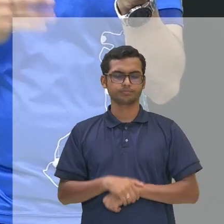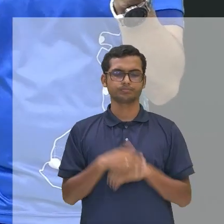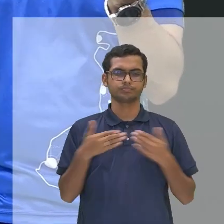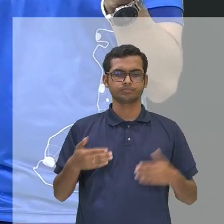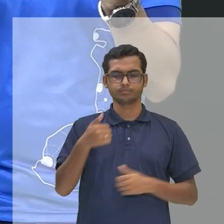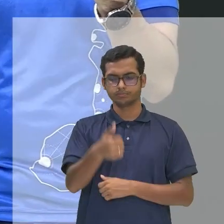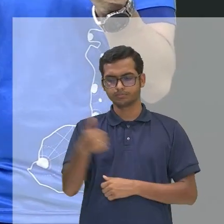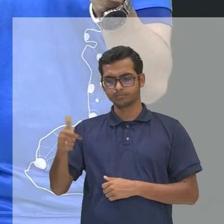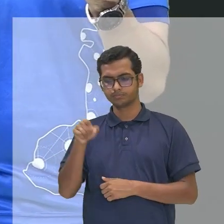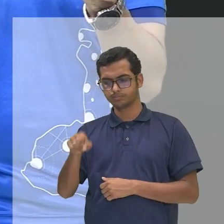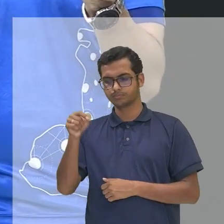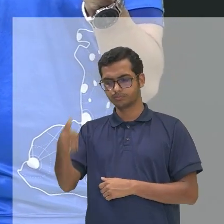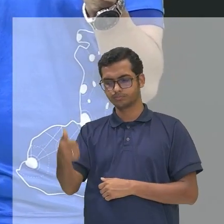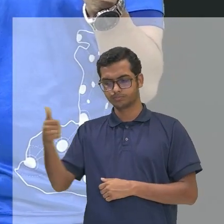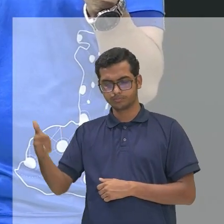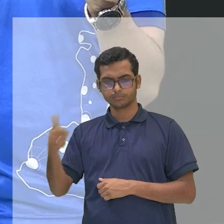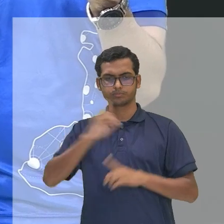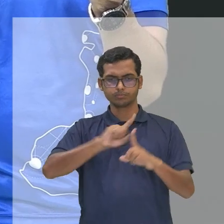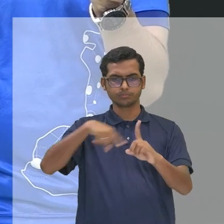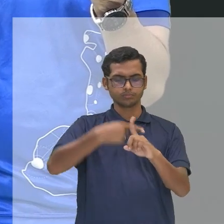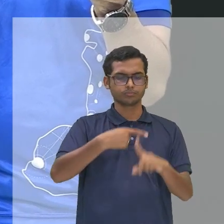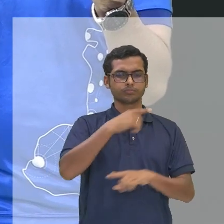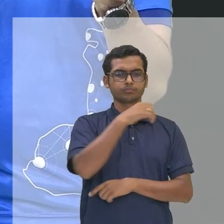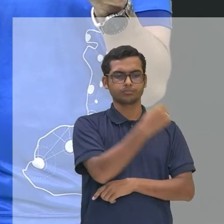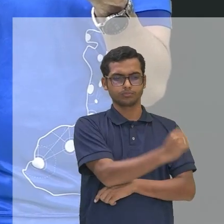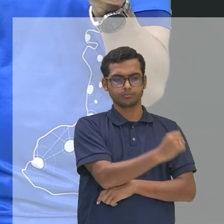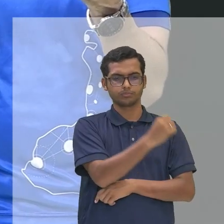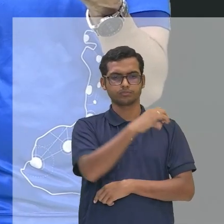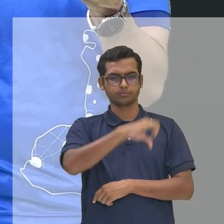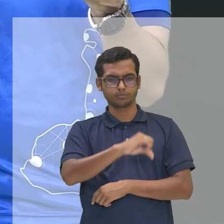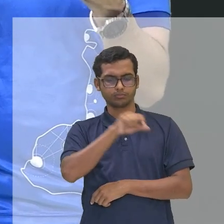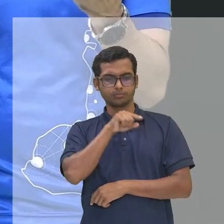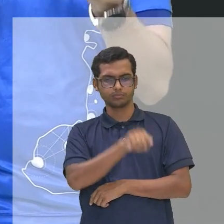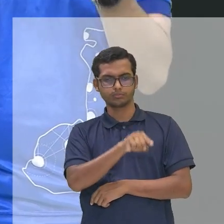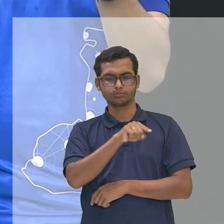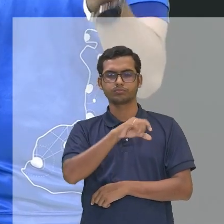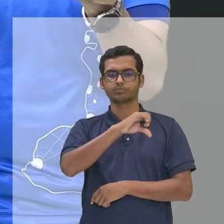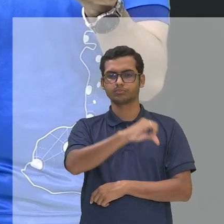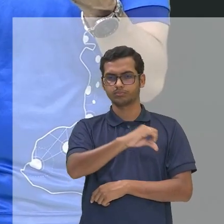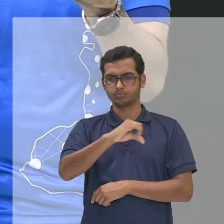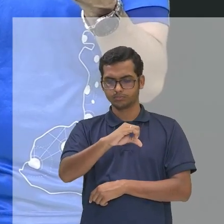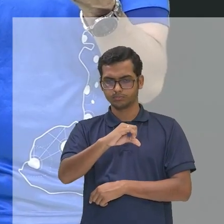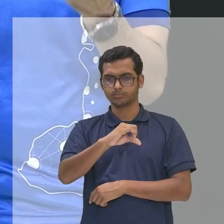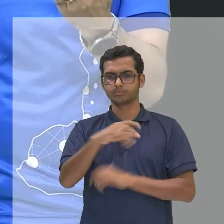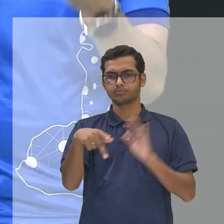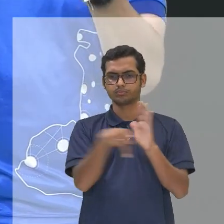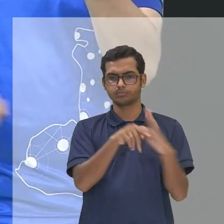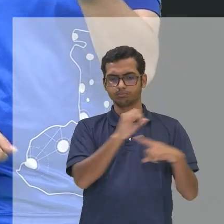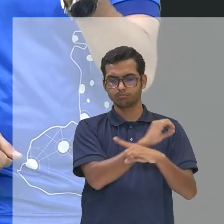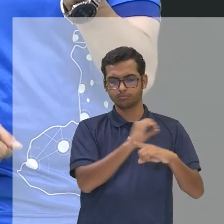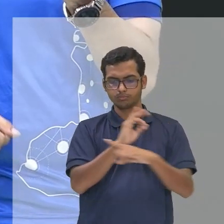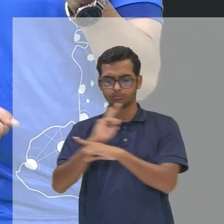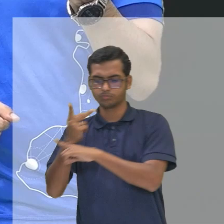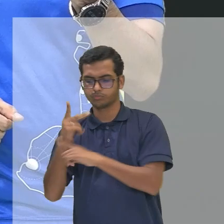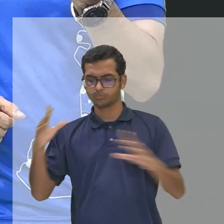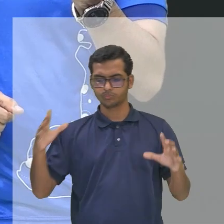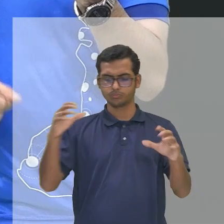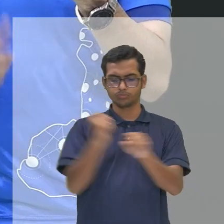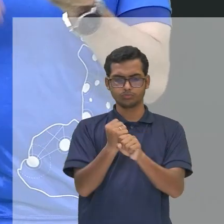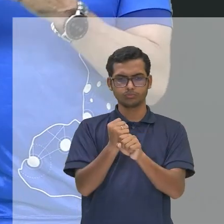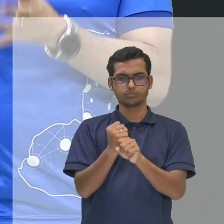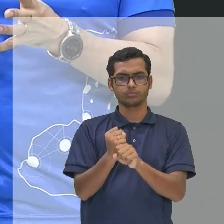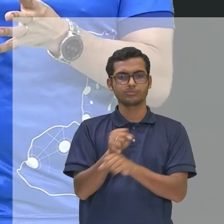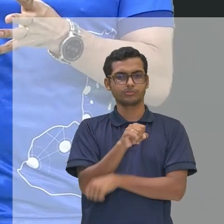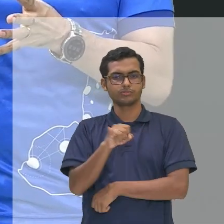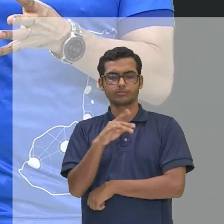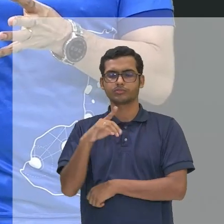do hidrogênio e 89,99 do oxigênio. O que eu quero mostrar com isso é que se eu tiver uma molécula de água,